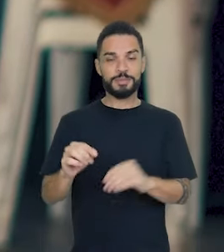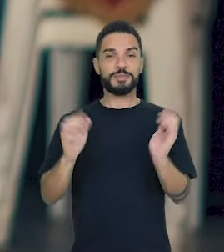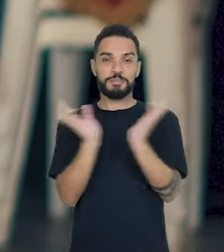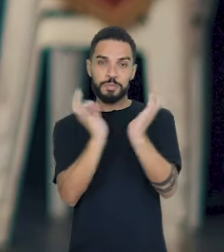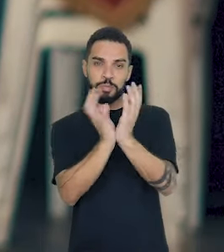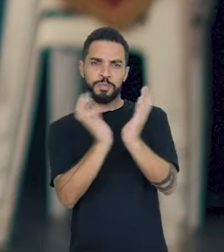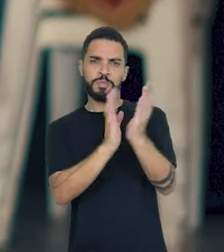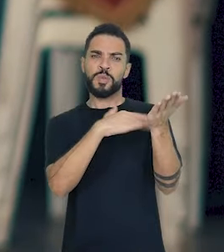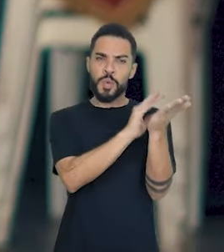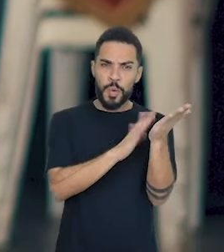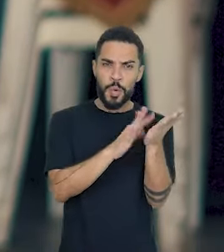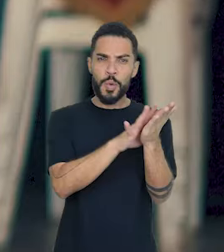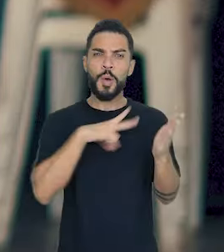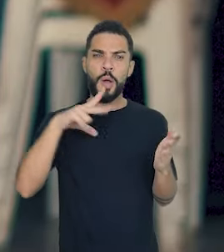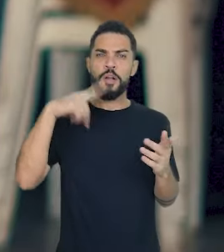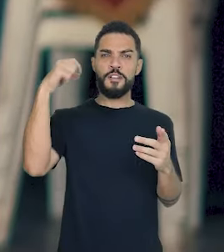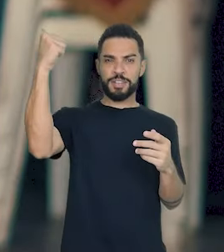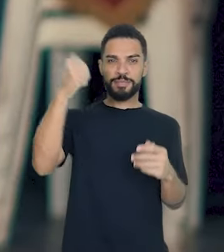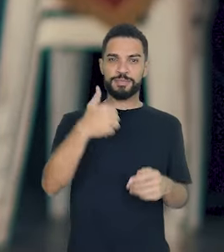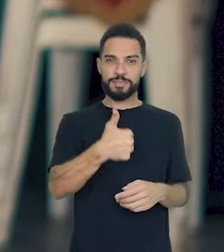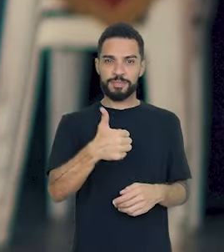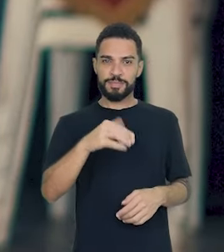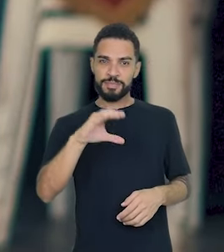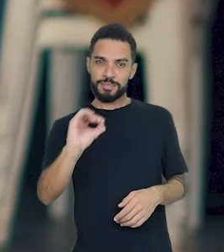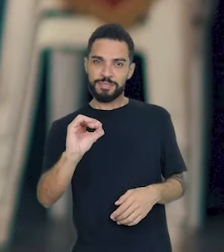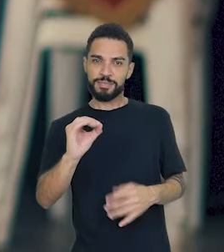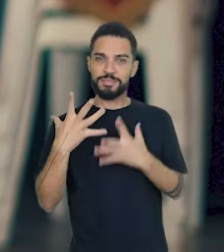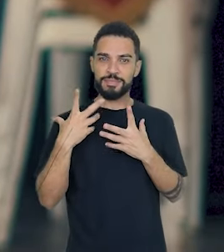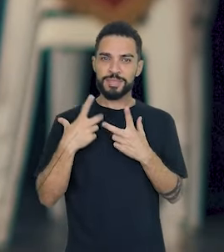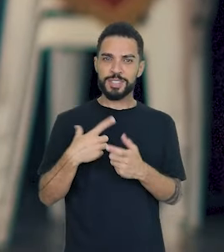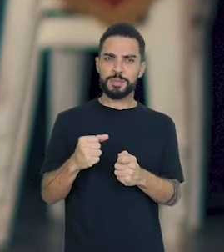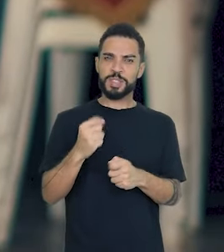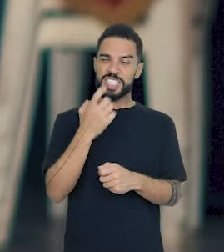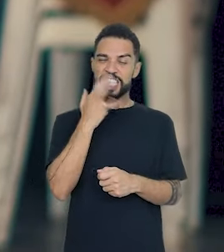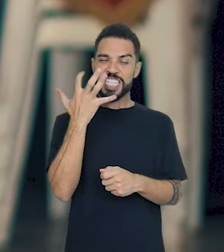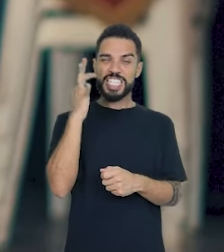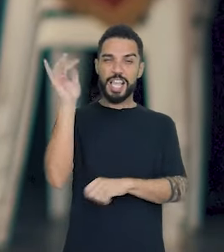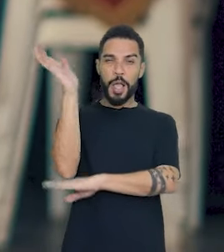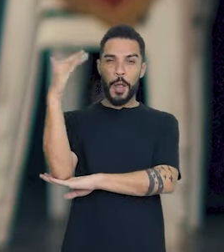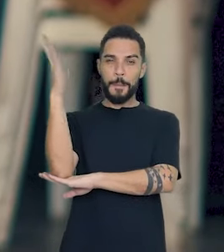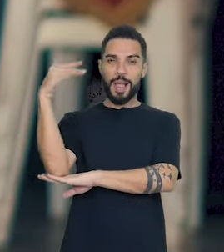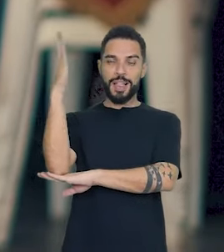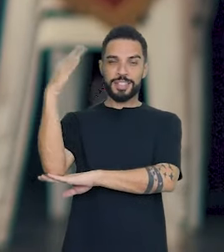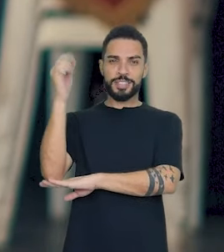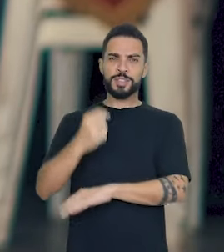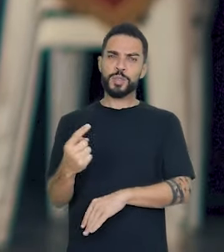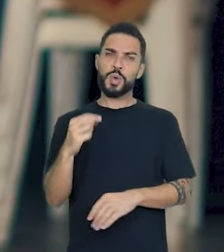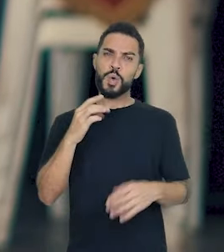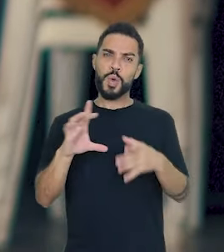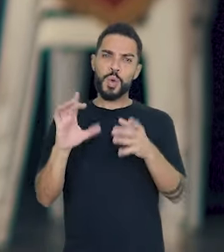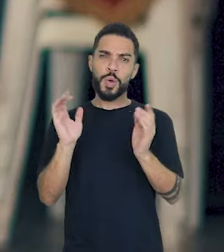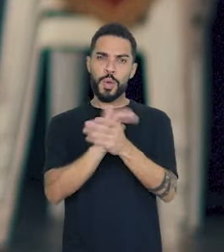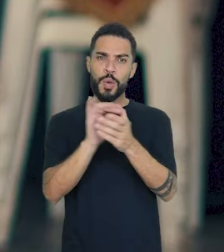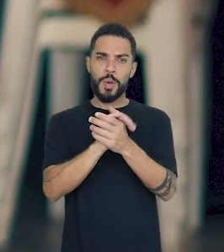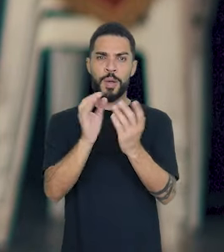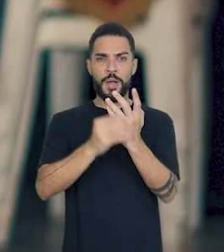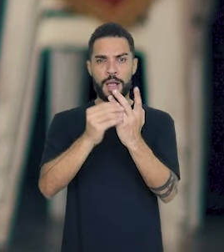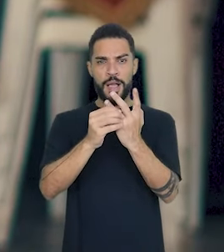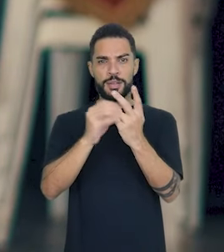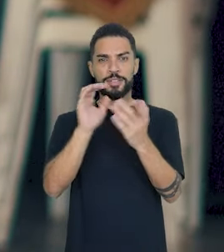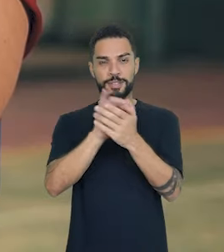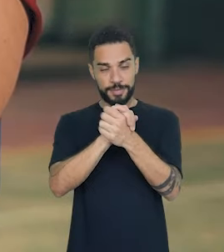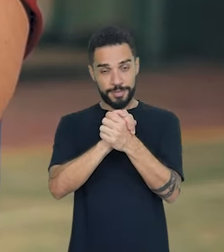Valdemar Samara tirou 3-10, o estandarte de ouro. Foi o único casal aqui de Guaratinguetá que ganhou o estandarte